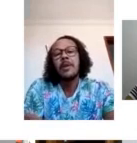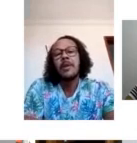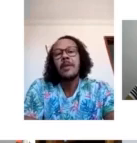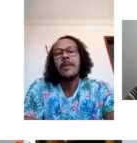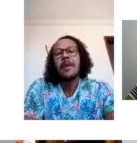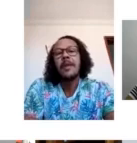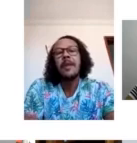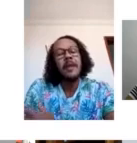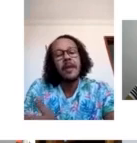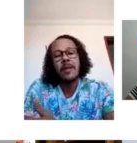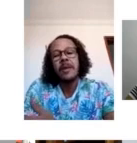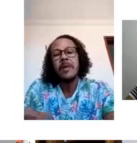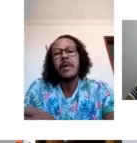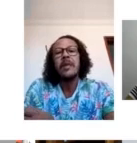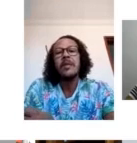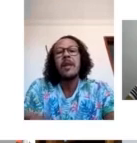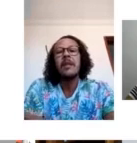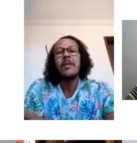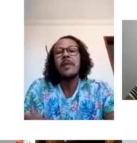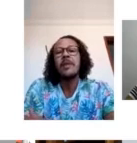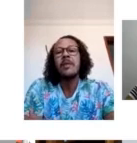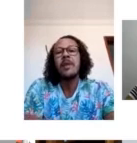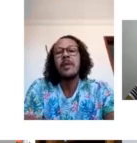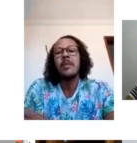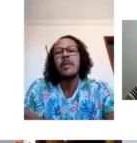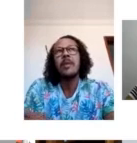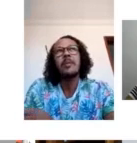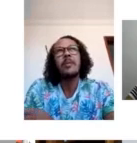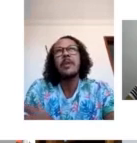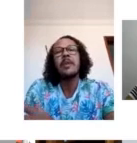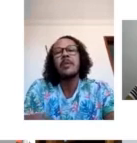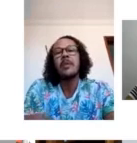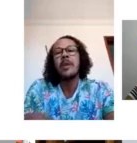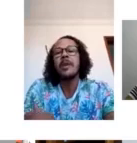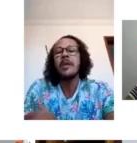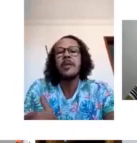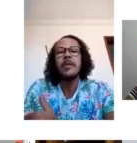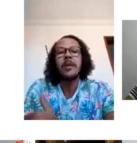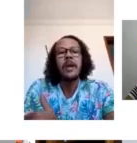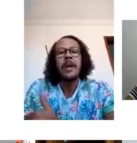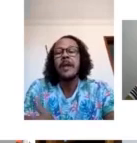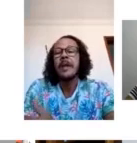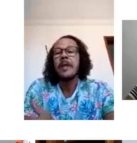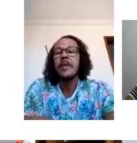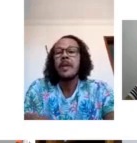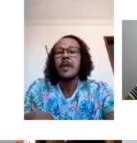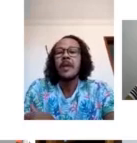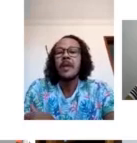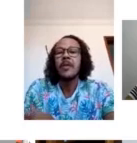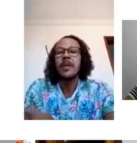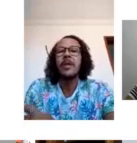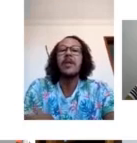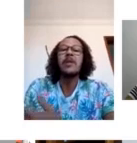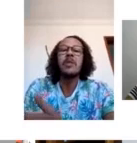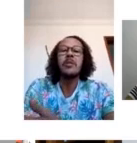que impediu, inclusive, que a gente fizesse um ensino híbrido. Porque, por exemplo, acesso à internet de